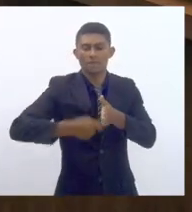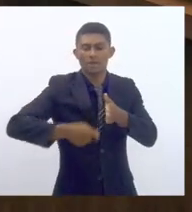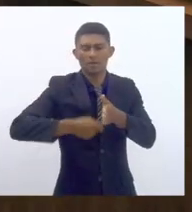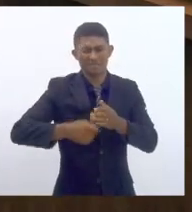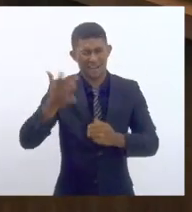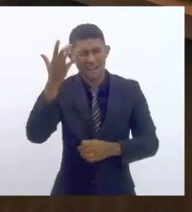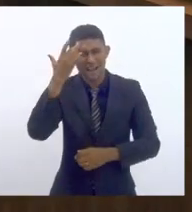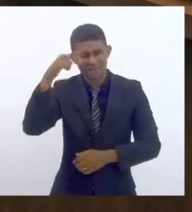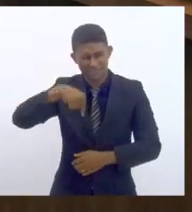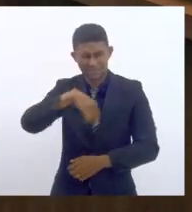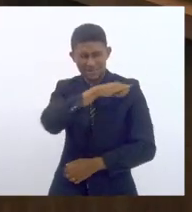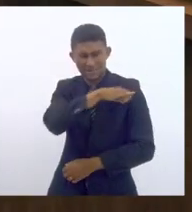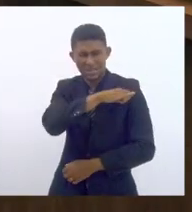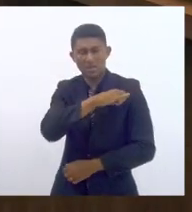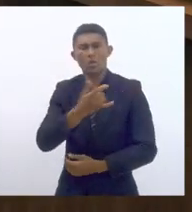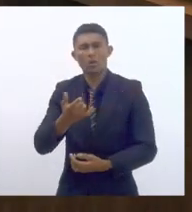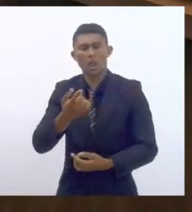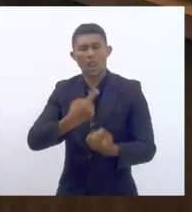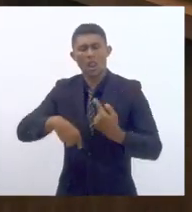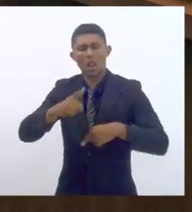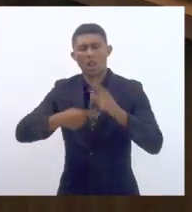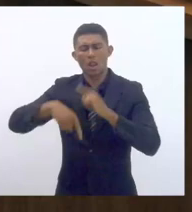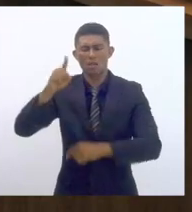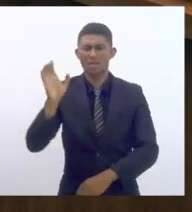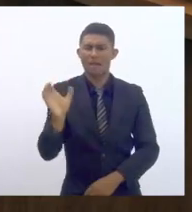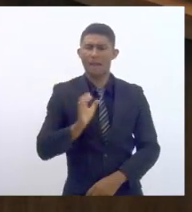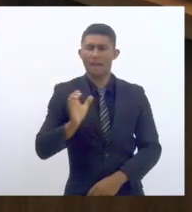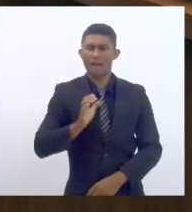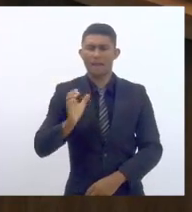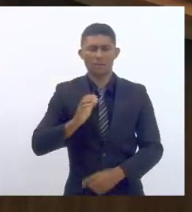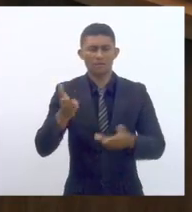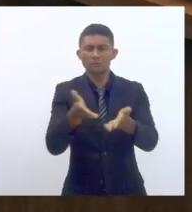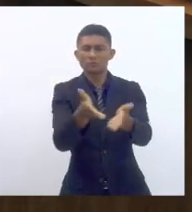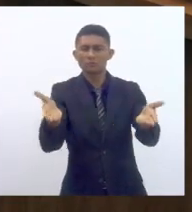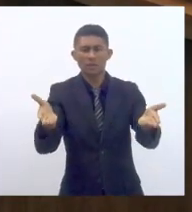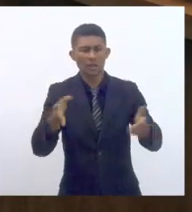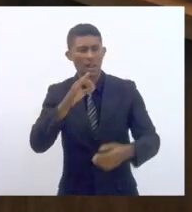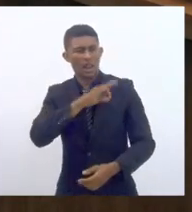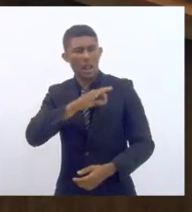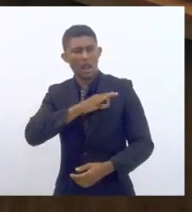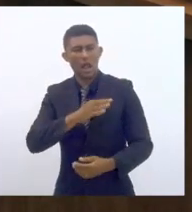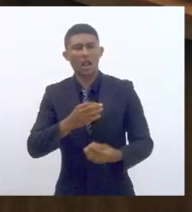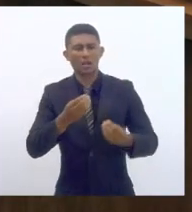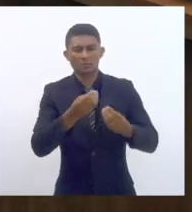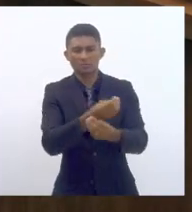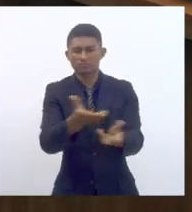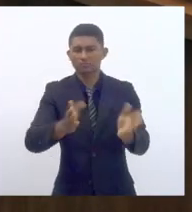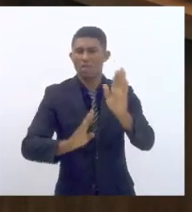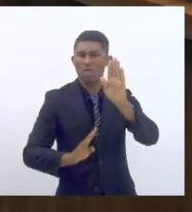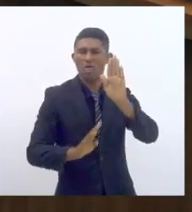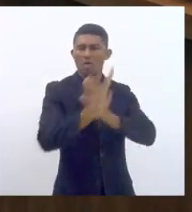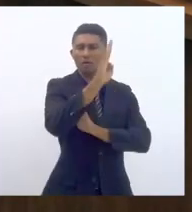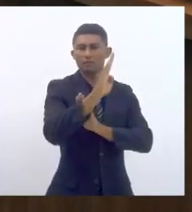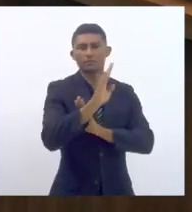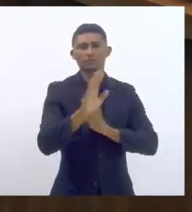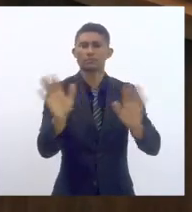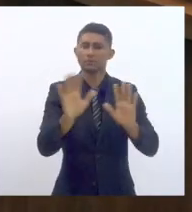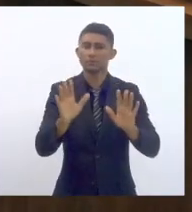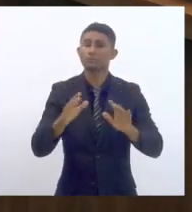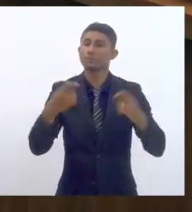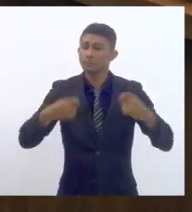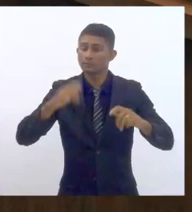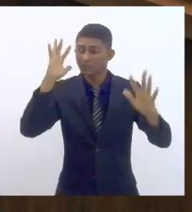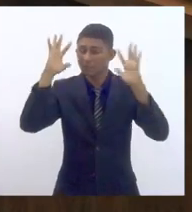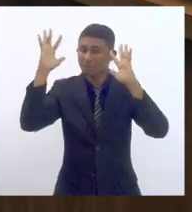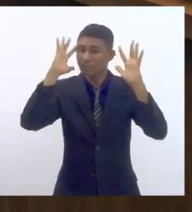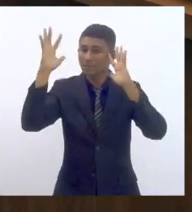do mercado e sair dando aumento, é a torto direito, sem se preocupar com as contas públicas. Repito,